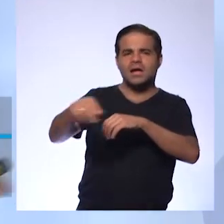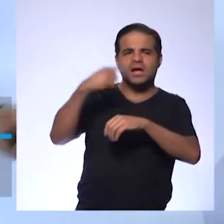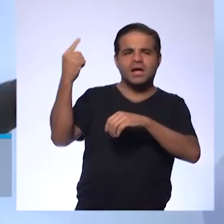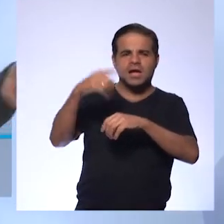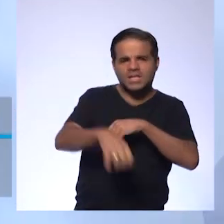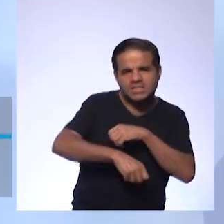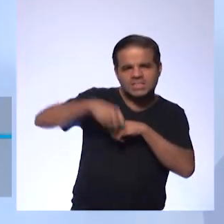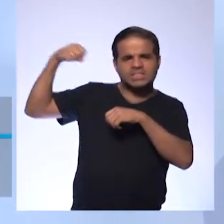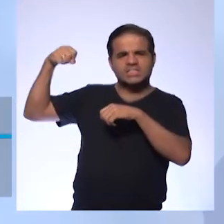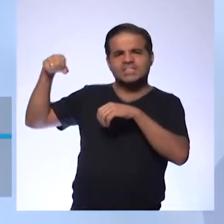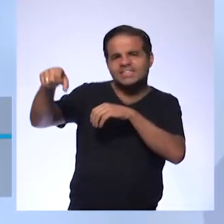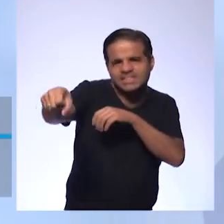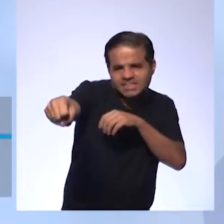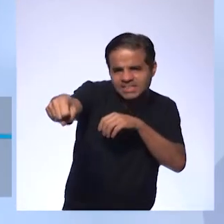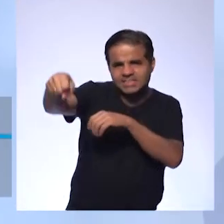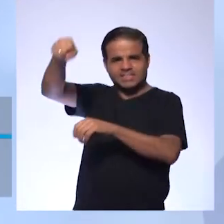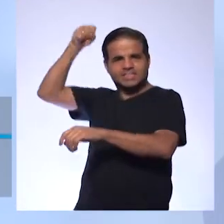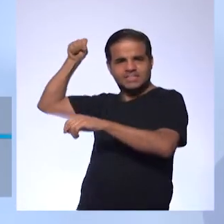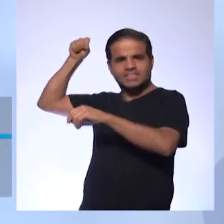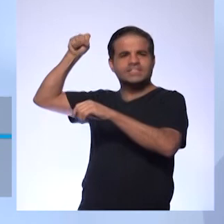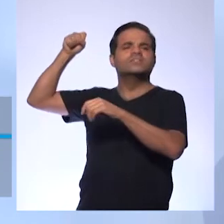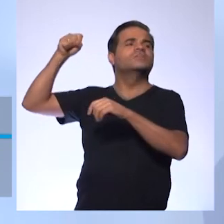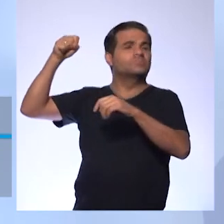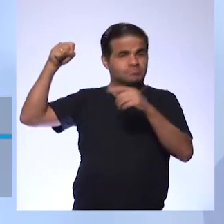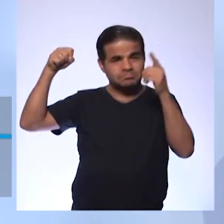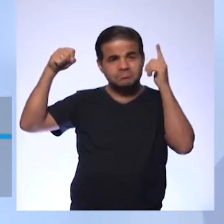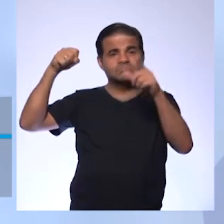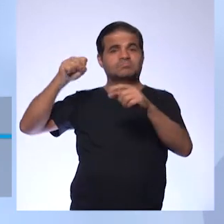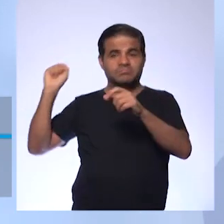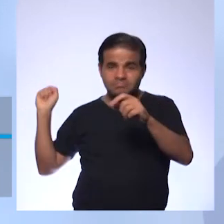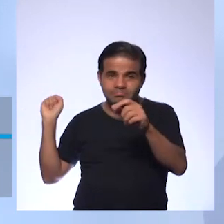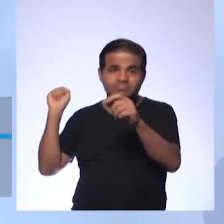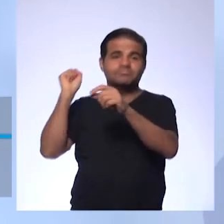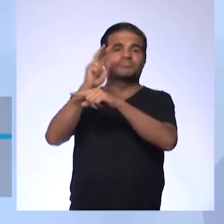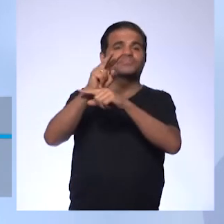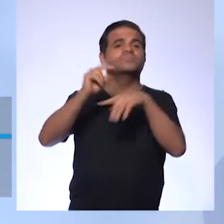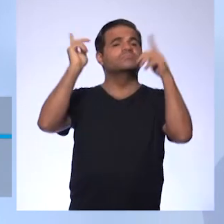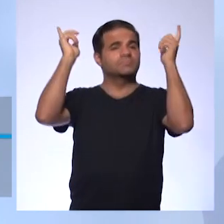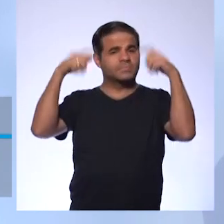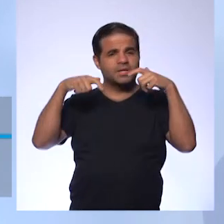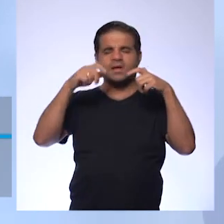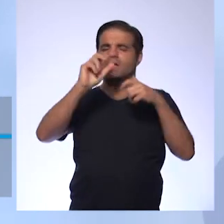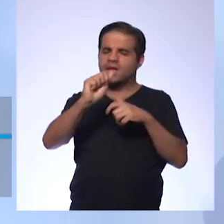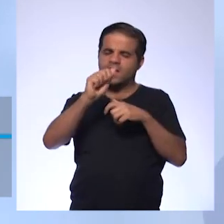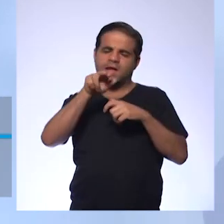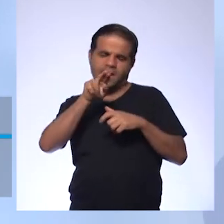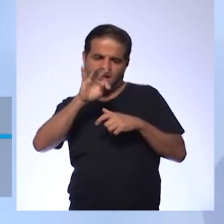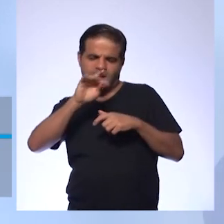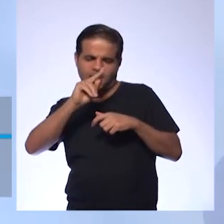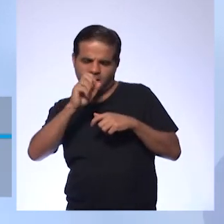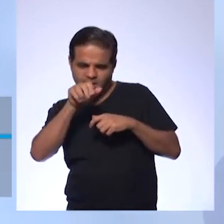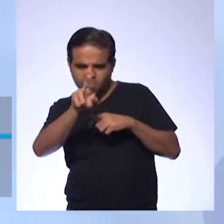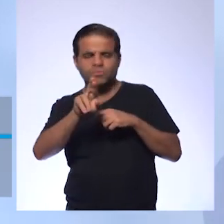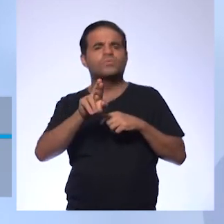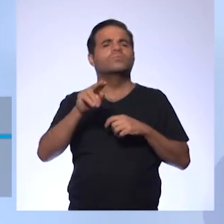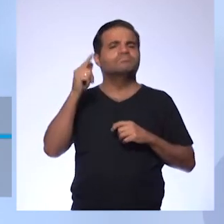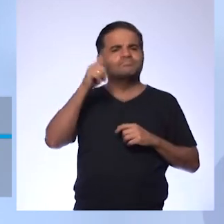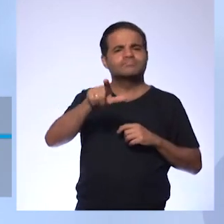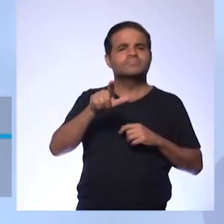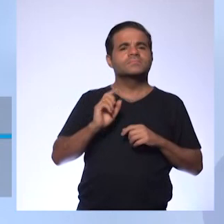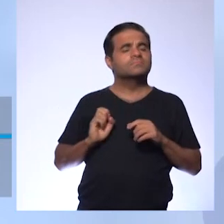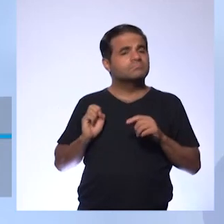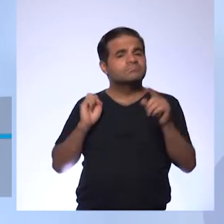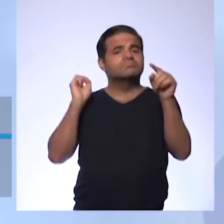aqui. Exatamente, então, exatamente, tirou a espada da pedra e se tornou o rei Arthur. E aí, se tornou rei Arthur e